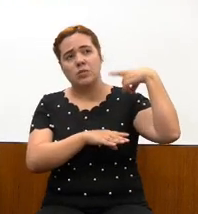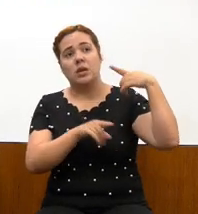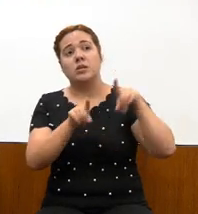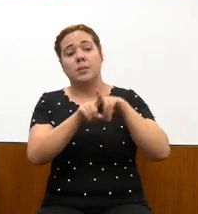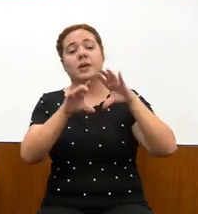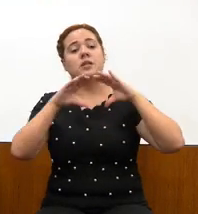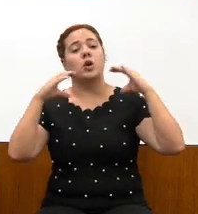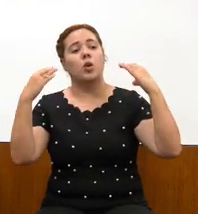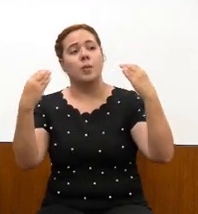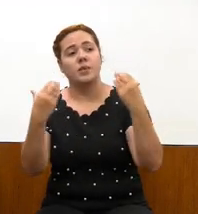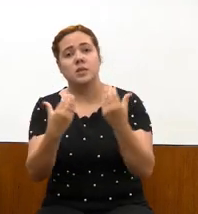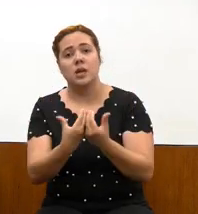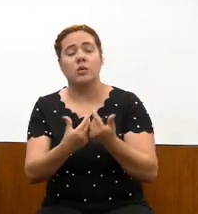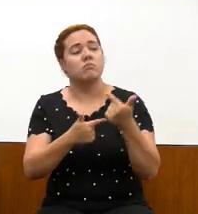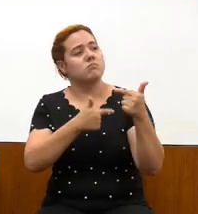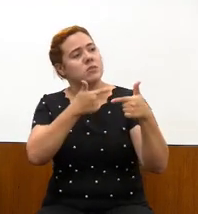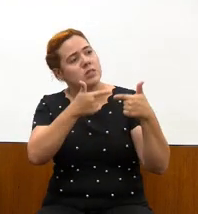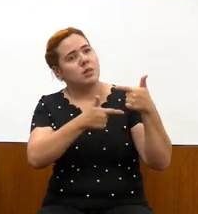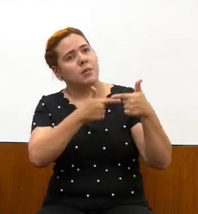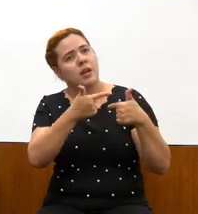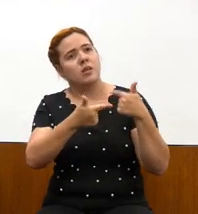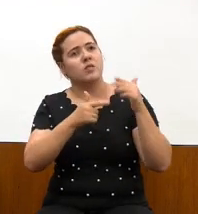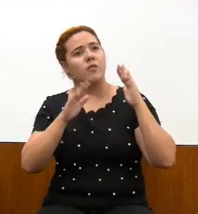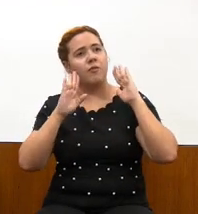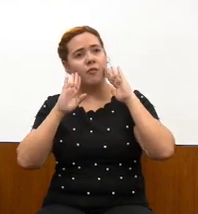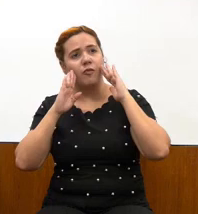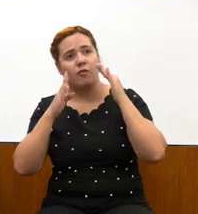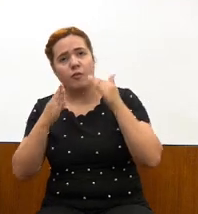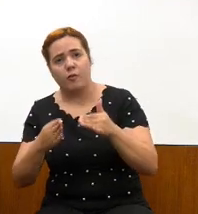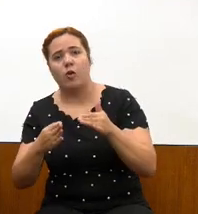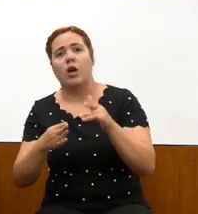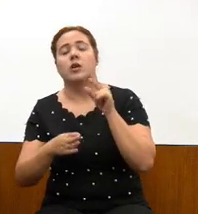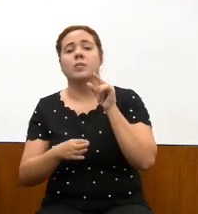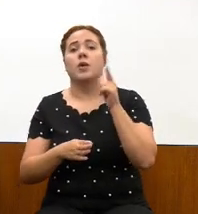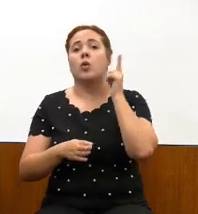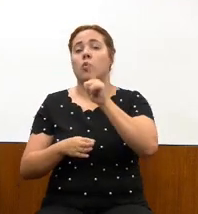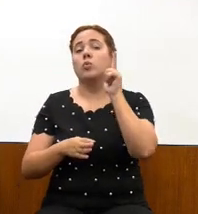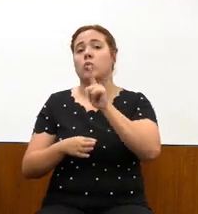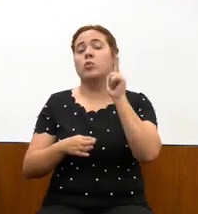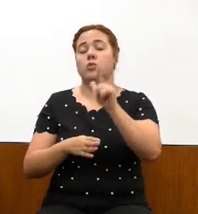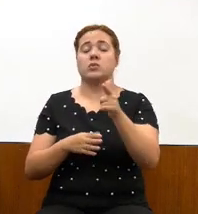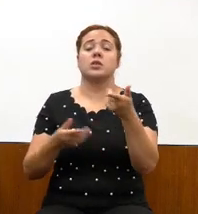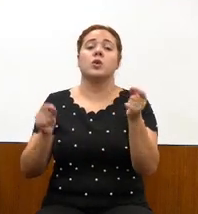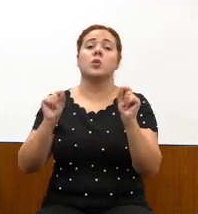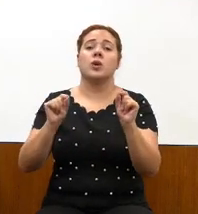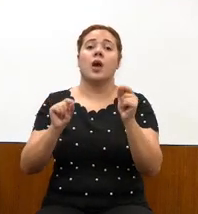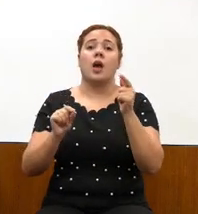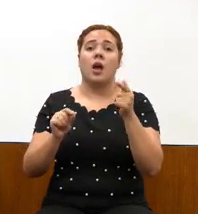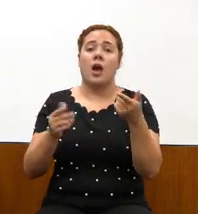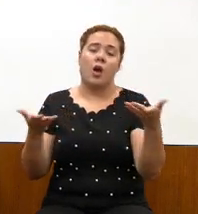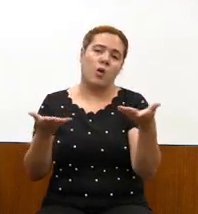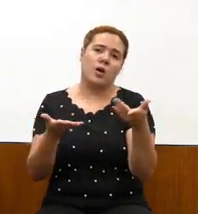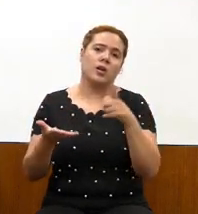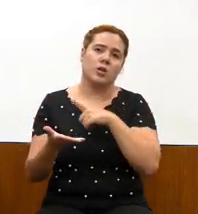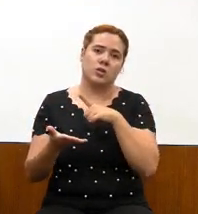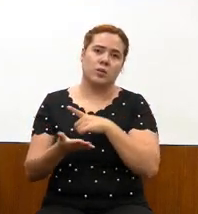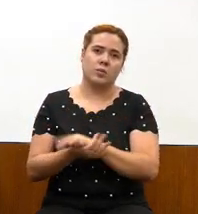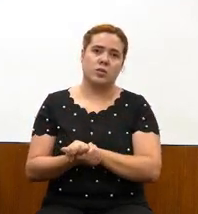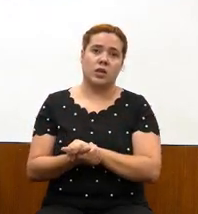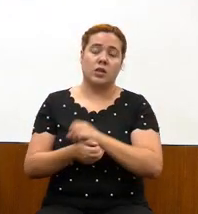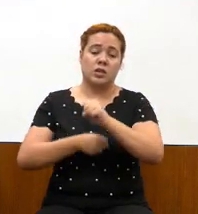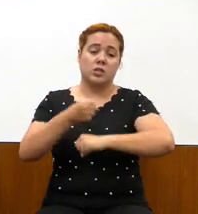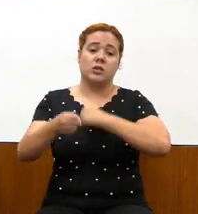comissão, que trabalharam arduamente para alcançarmos os resultados políticos deste primeiro ano